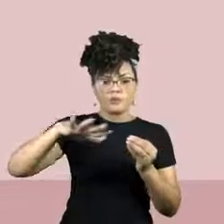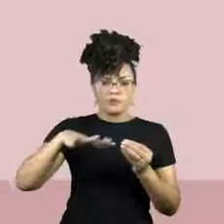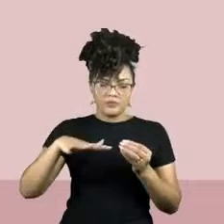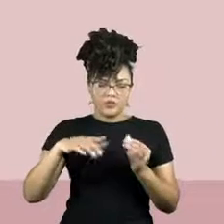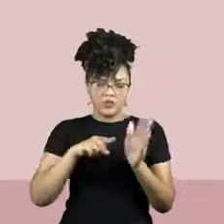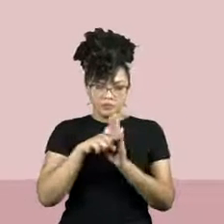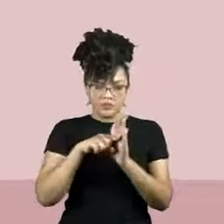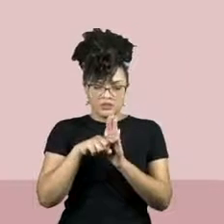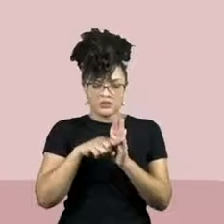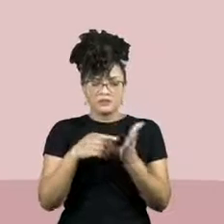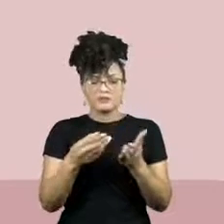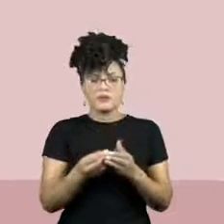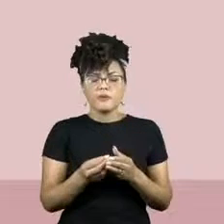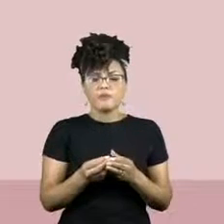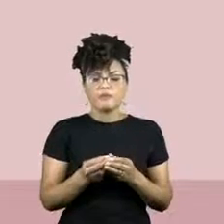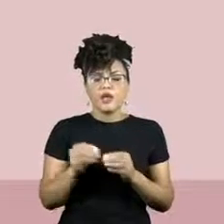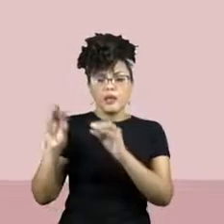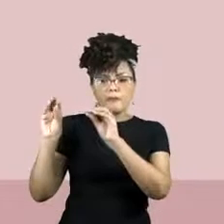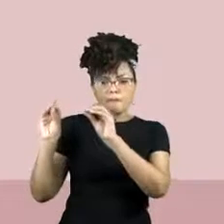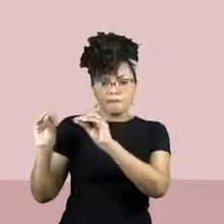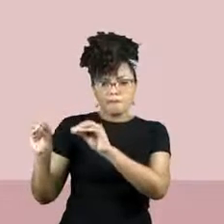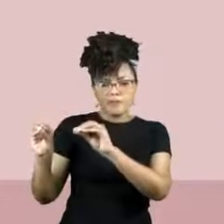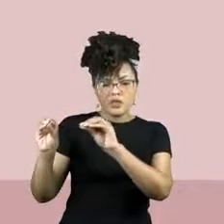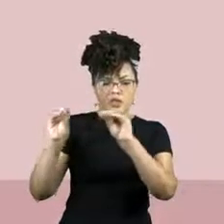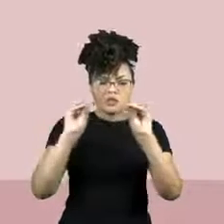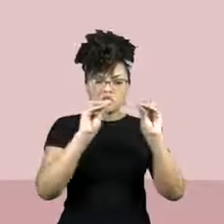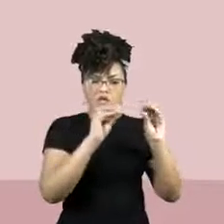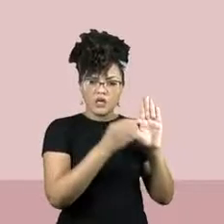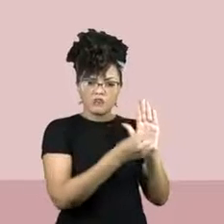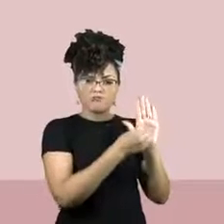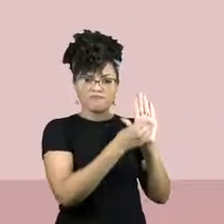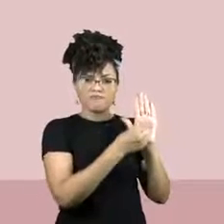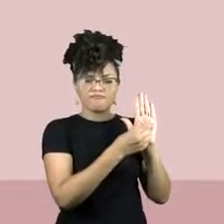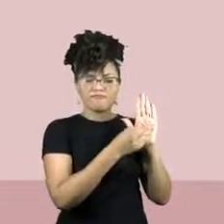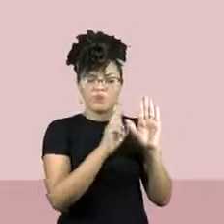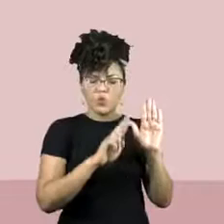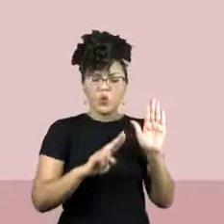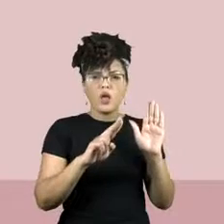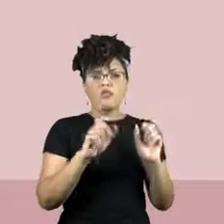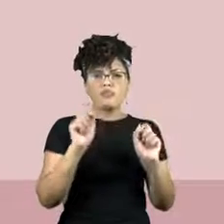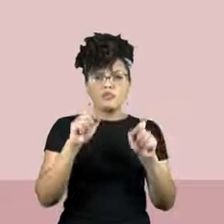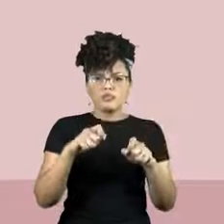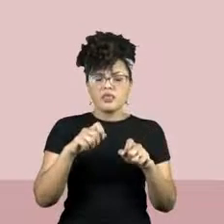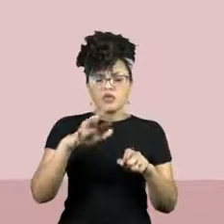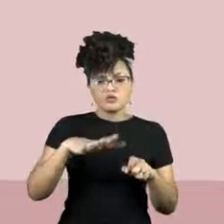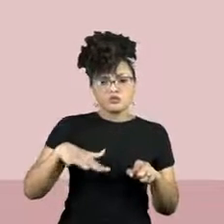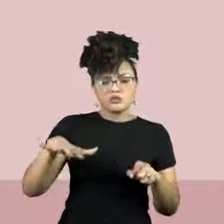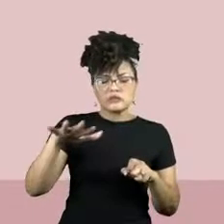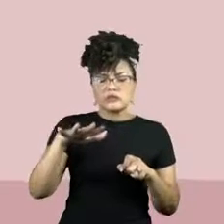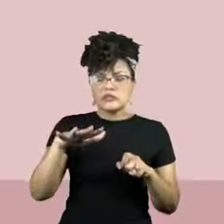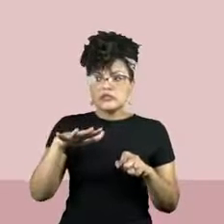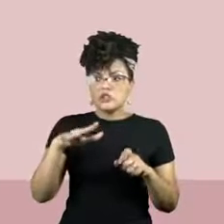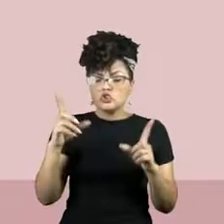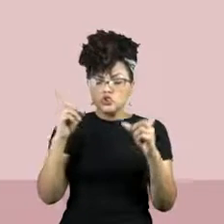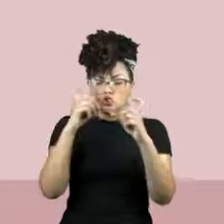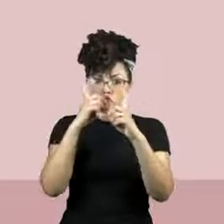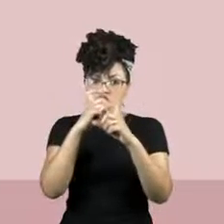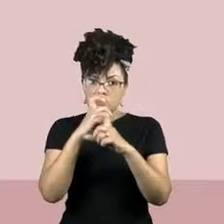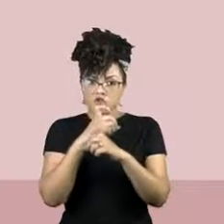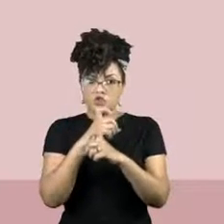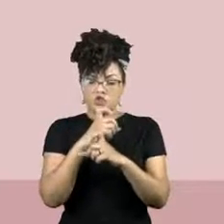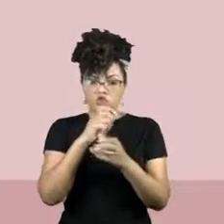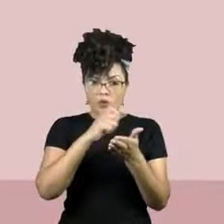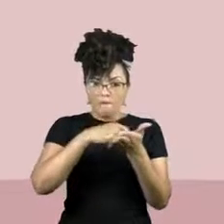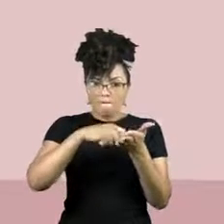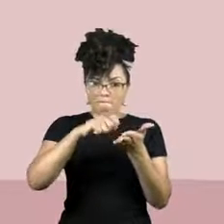Porque a importação ela é muito interessante quando a gente tem situações onde o talude é tão complexo de ser desenhado manualmente que a gente